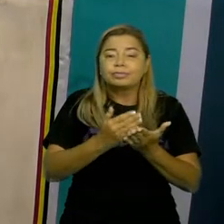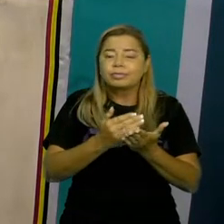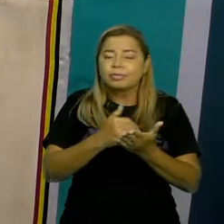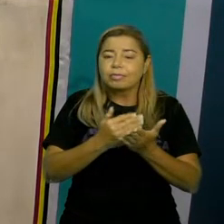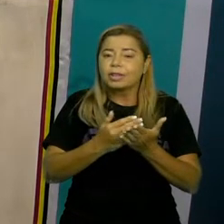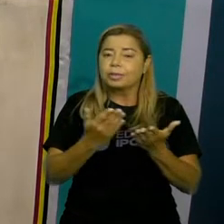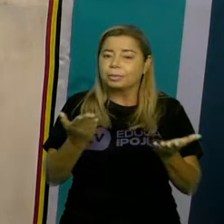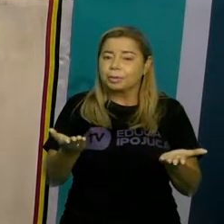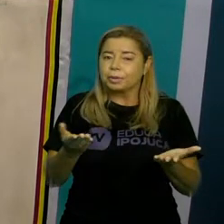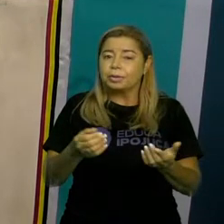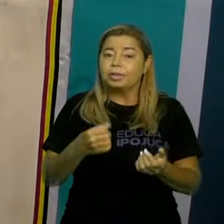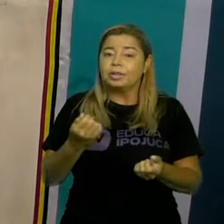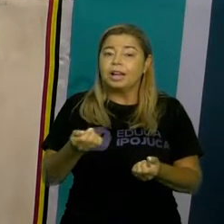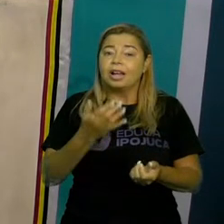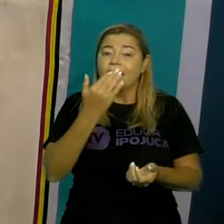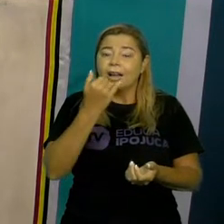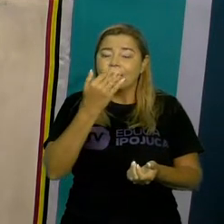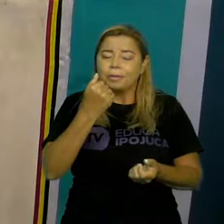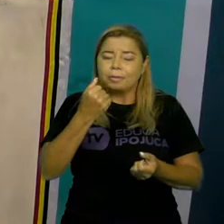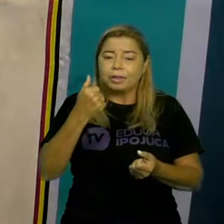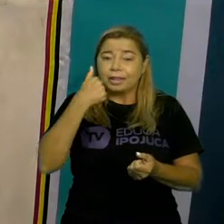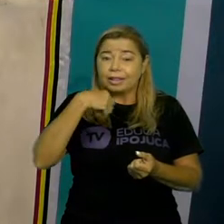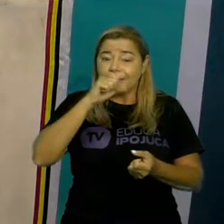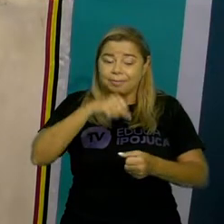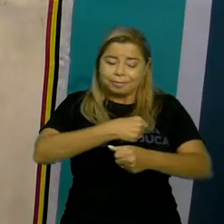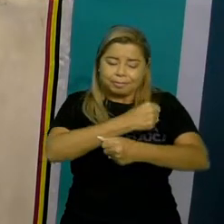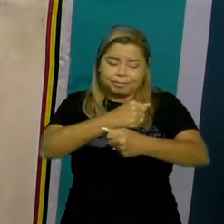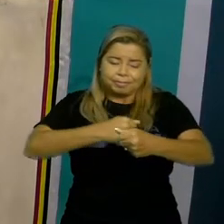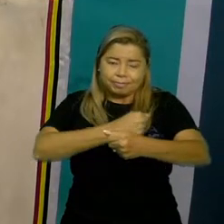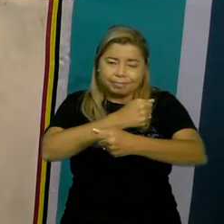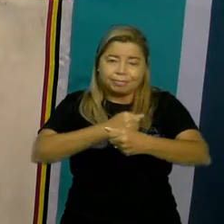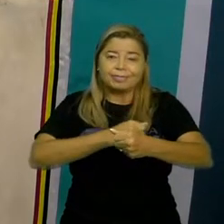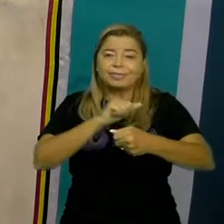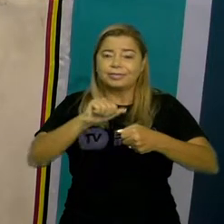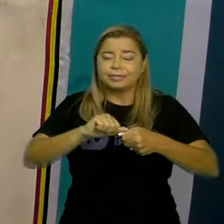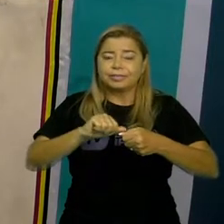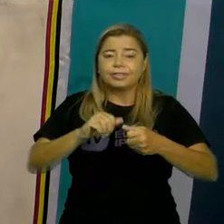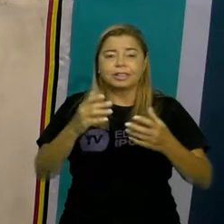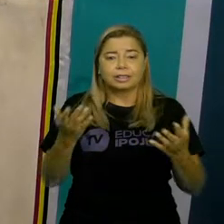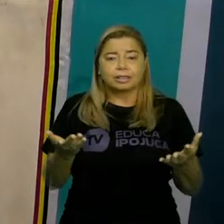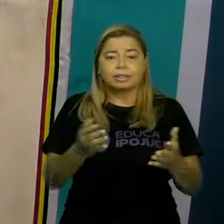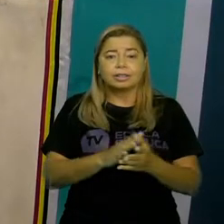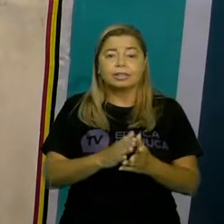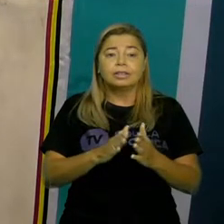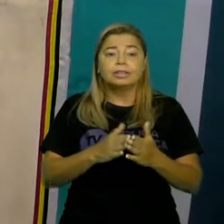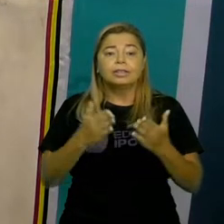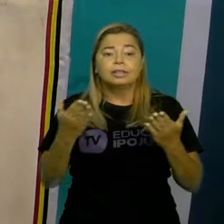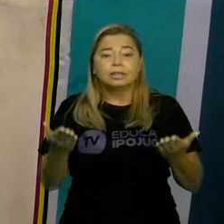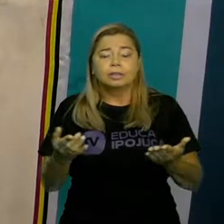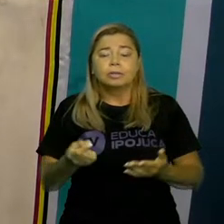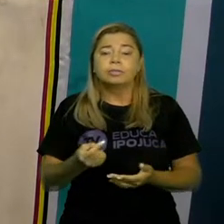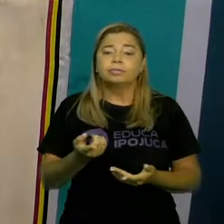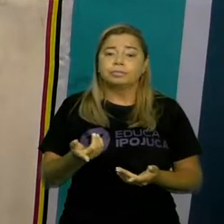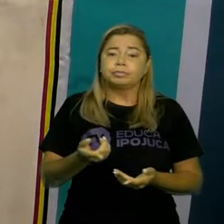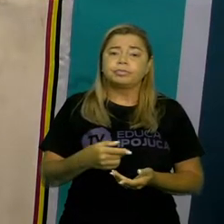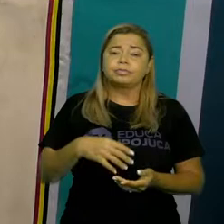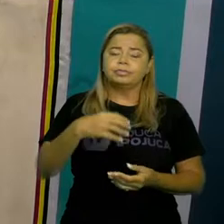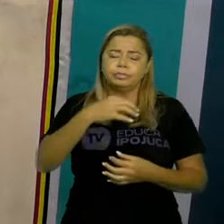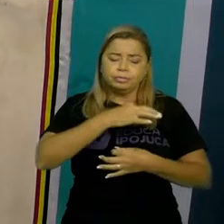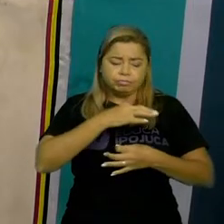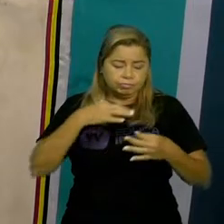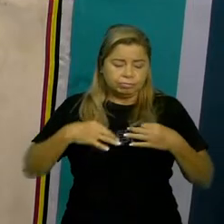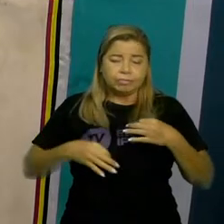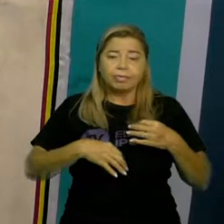sentimos o sabor de tudo que comemos. Então, o sentido que usamos para sentir o sabor é o